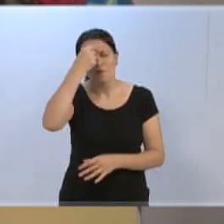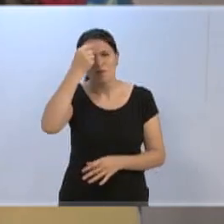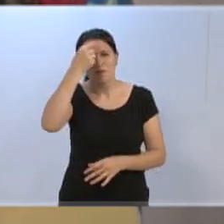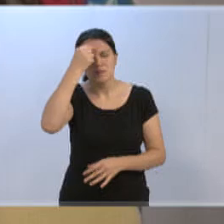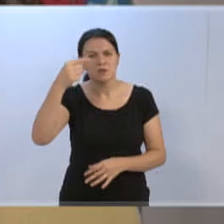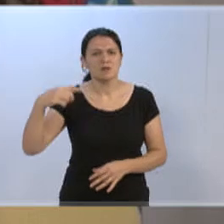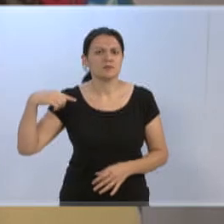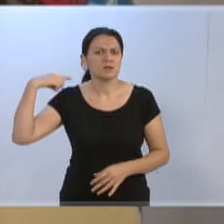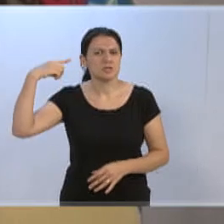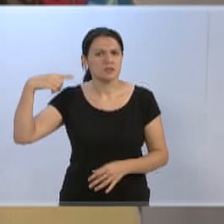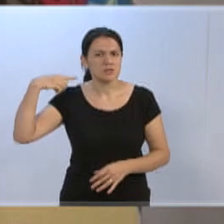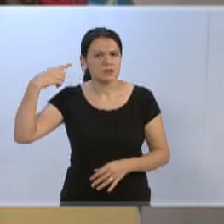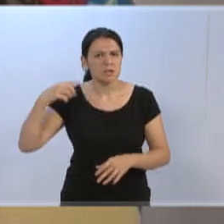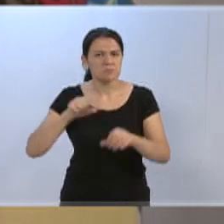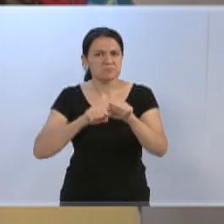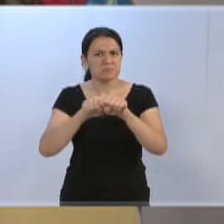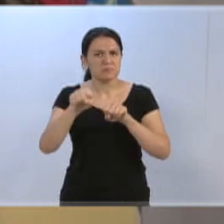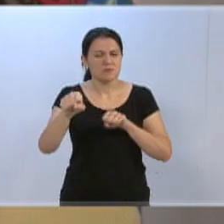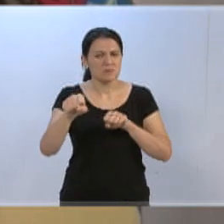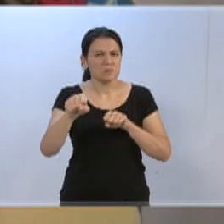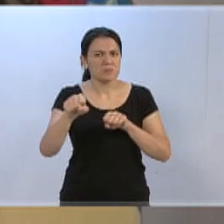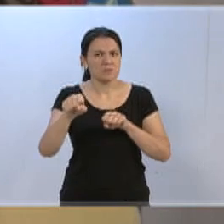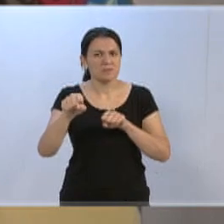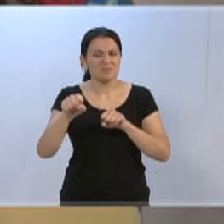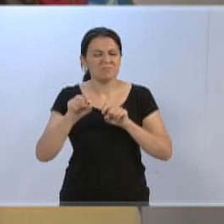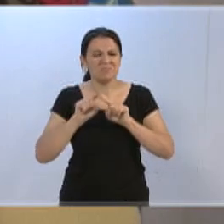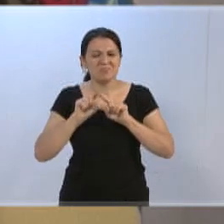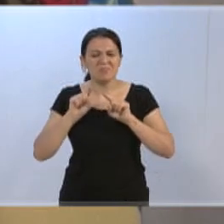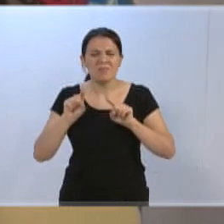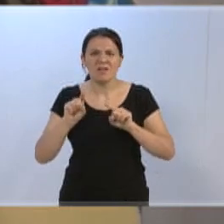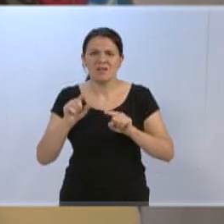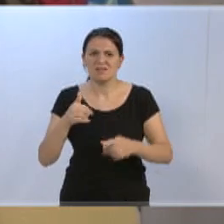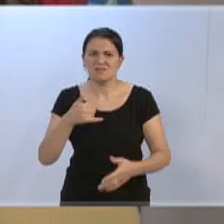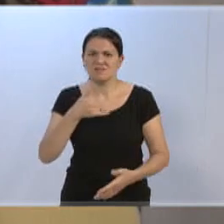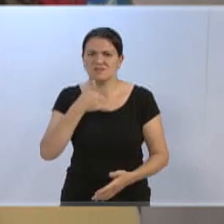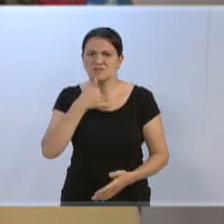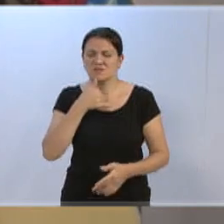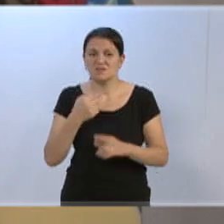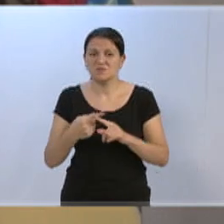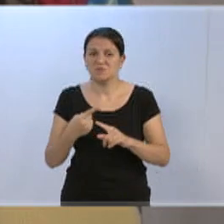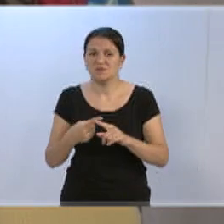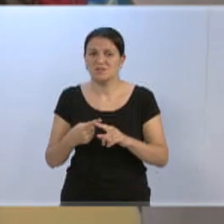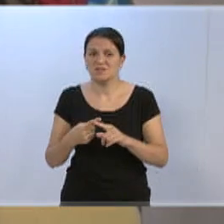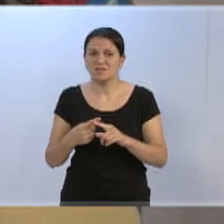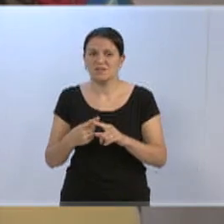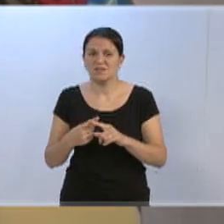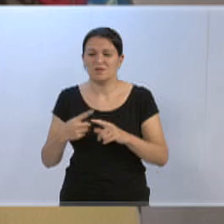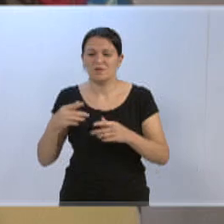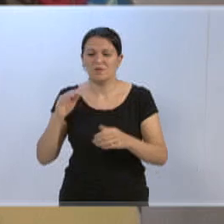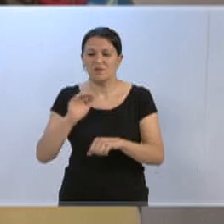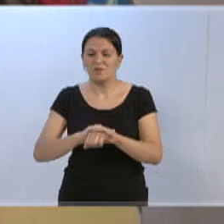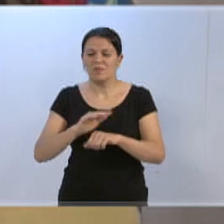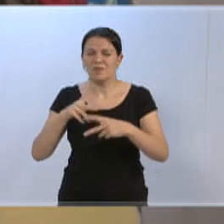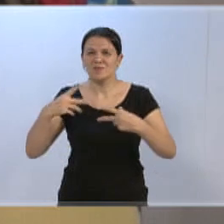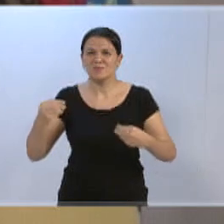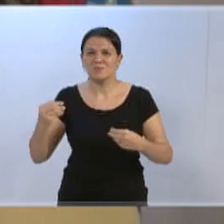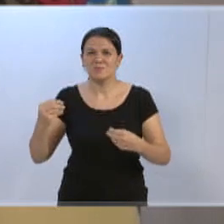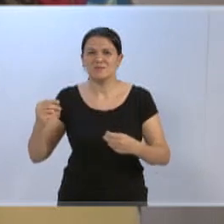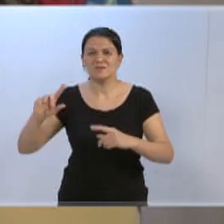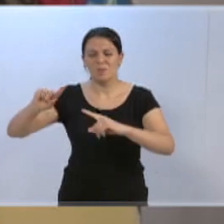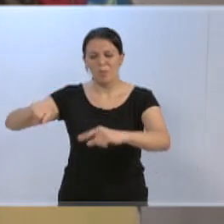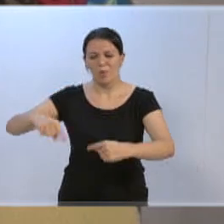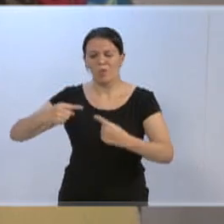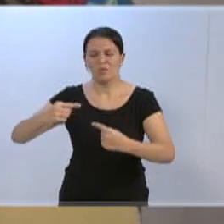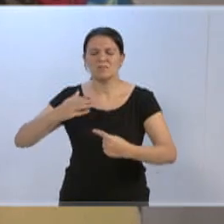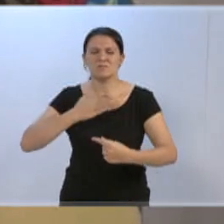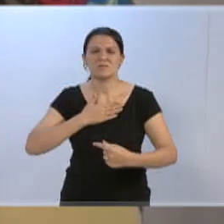estar ao meu lado. Infelizmente, fez algumas ações para me prejudicar. Prova disso, todas as manifestações que